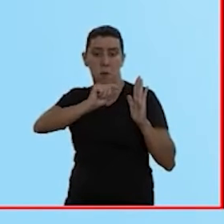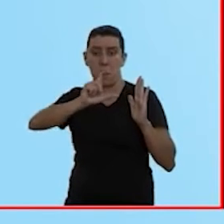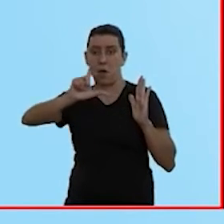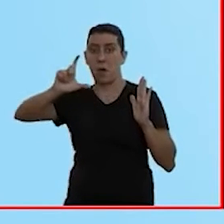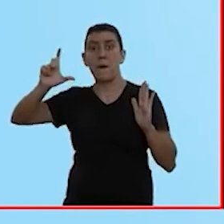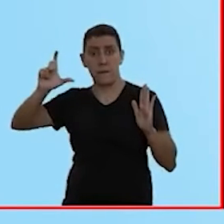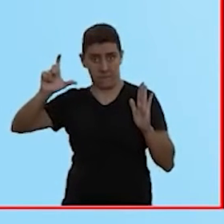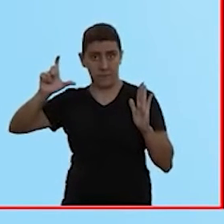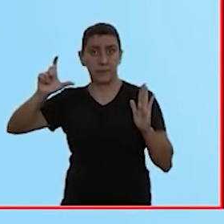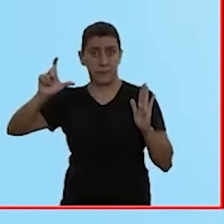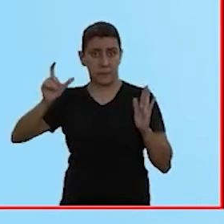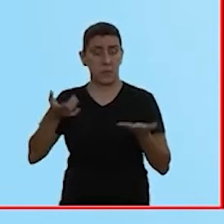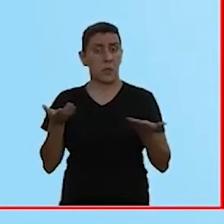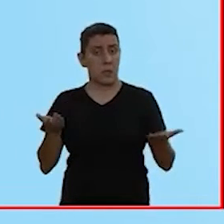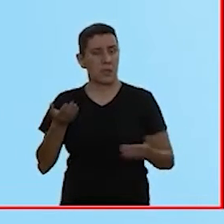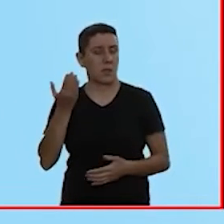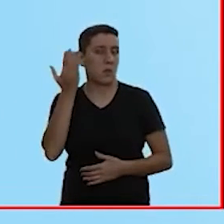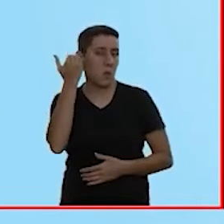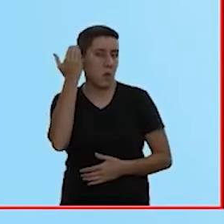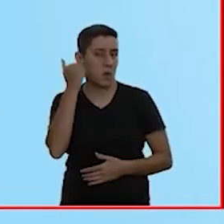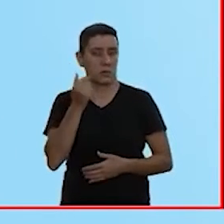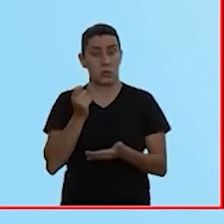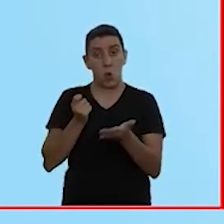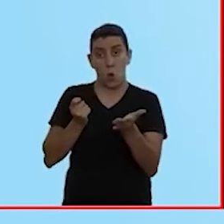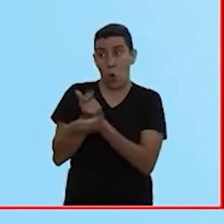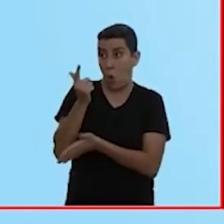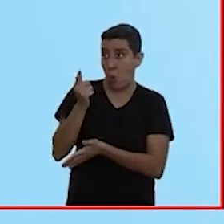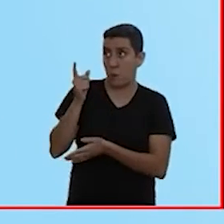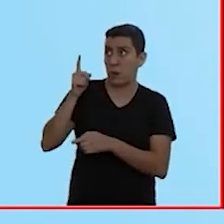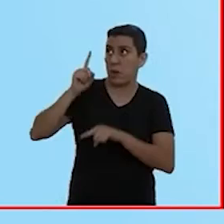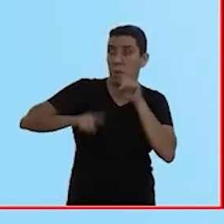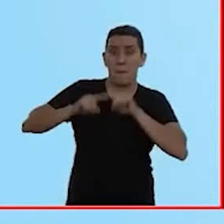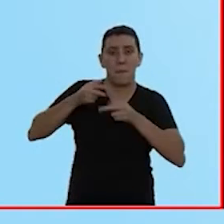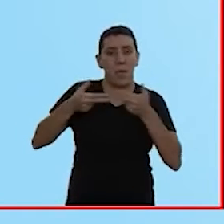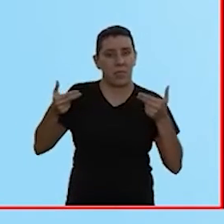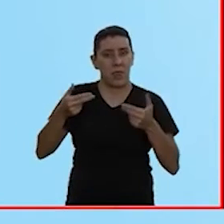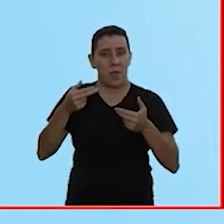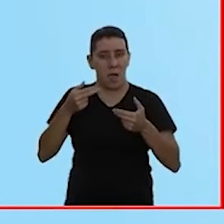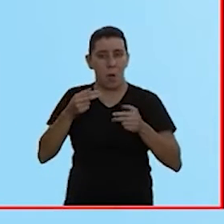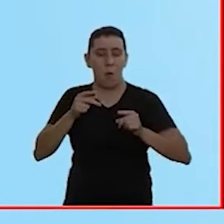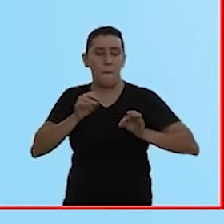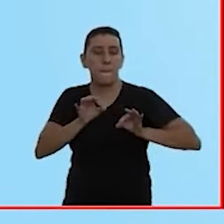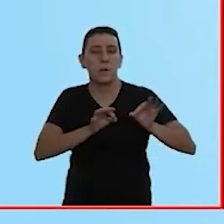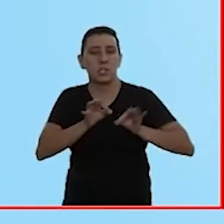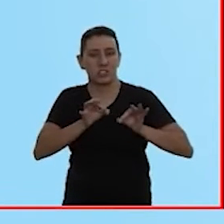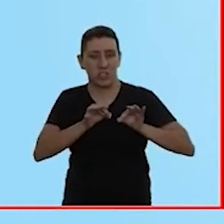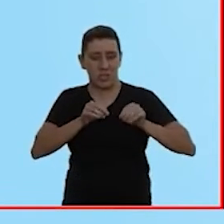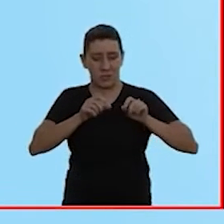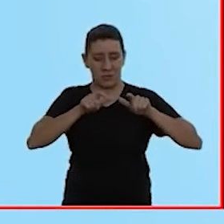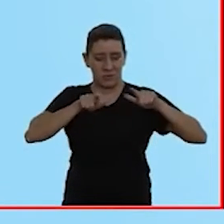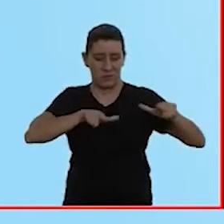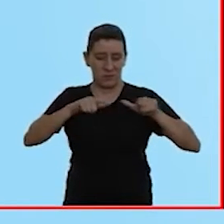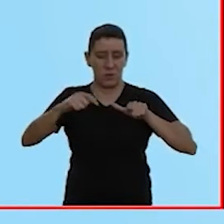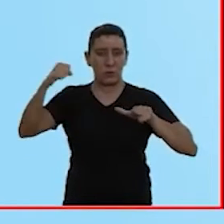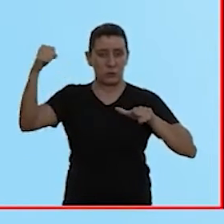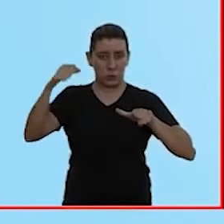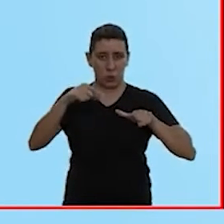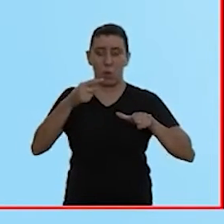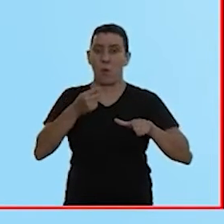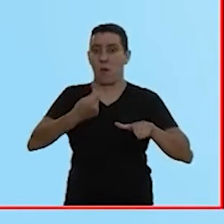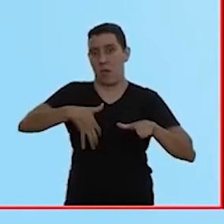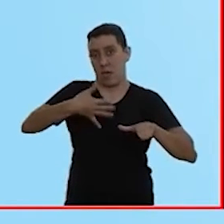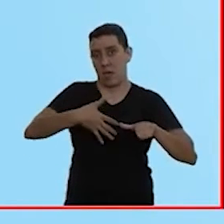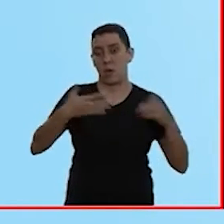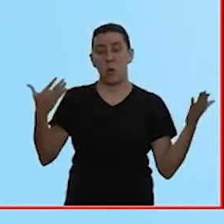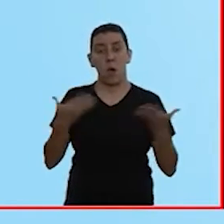que o custo dos painéis Solares têm caído no ano e se tem Tornado o celular uma das pontes mais